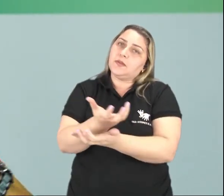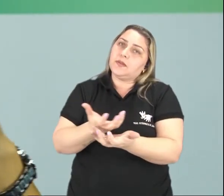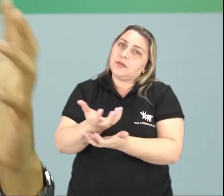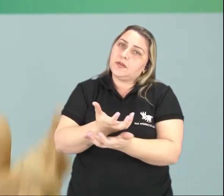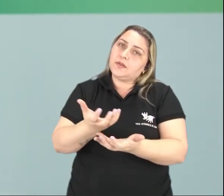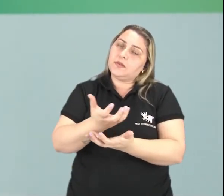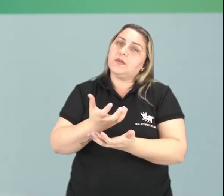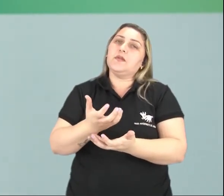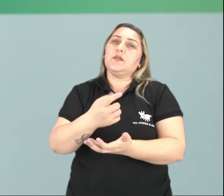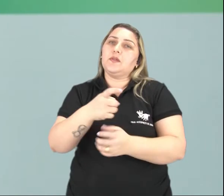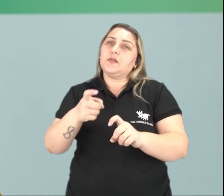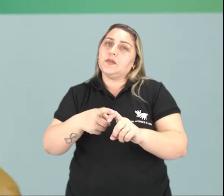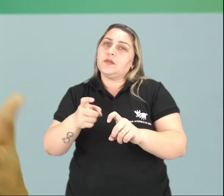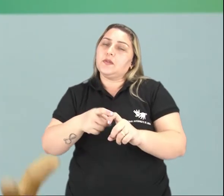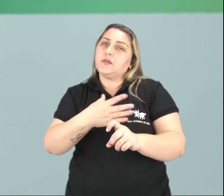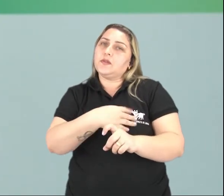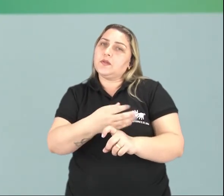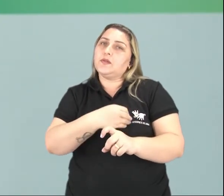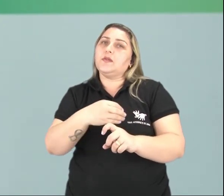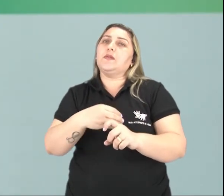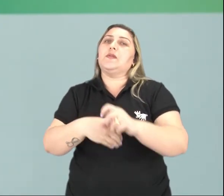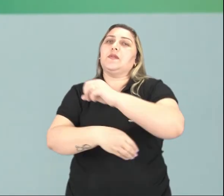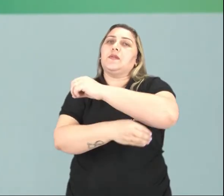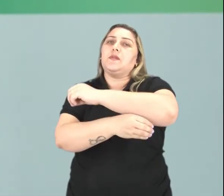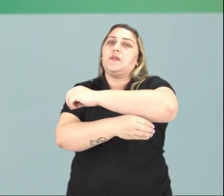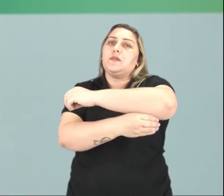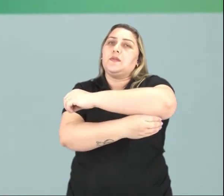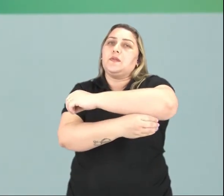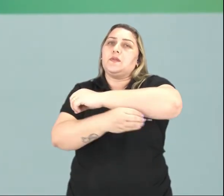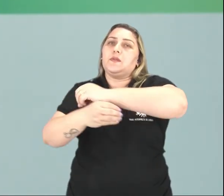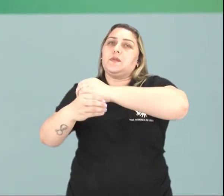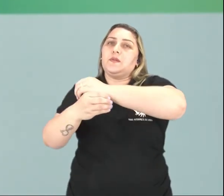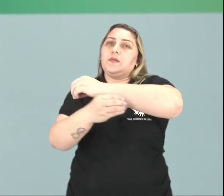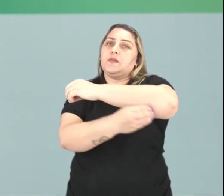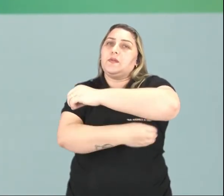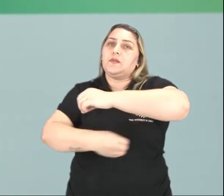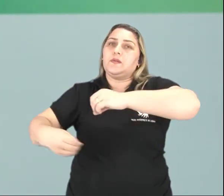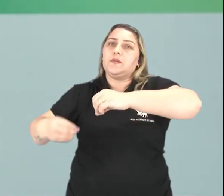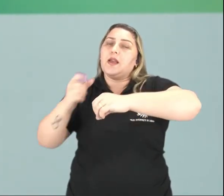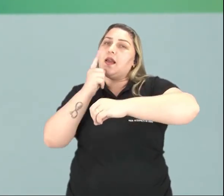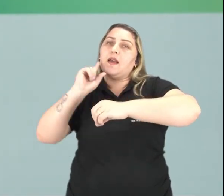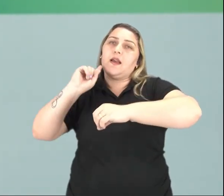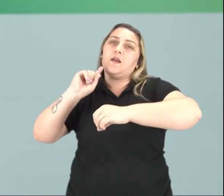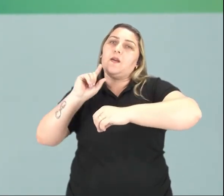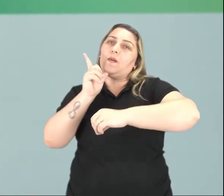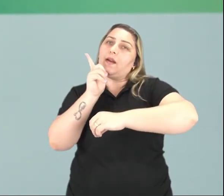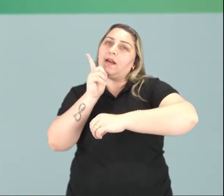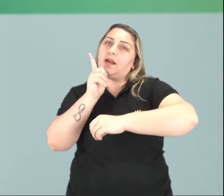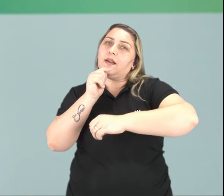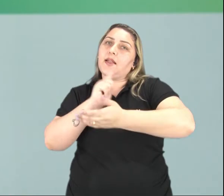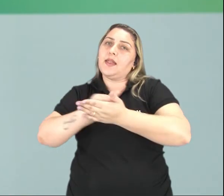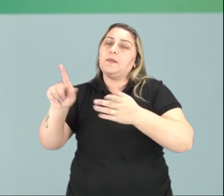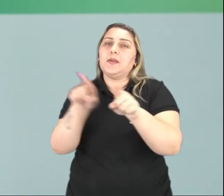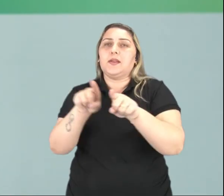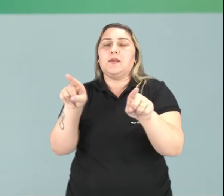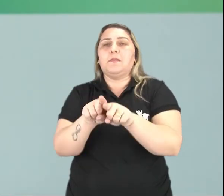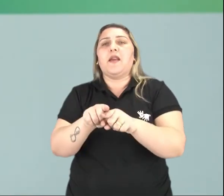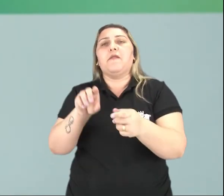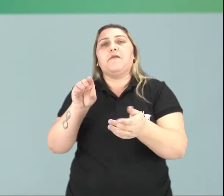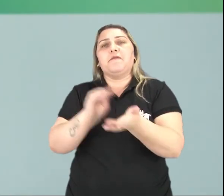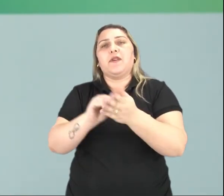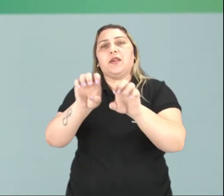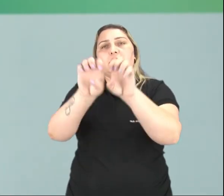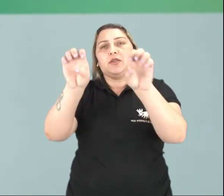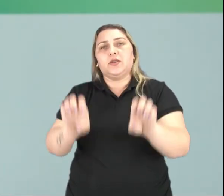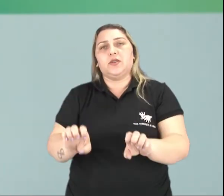faz todo o acompanhamento dos seus filhos, tem saneamento básico também. A gente sabe que a falta desse tipo de infraestrutura básica, ela prejudica